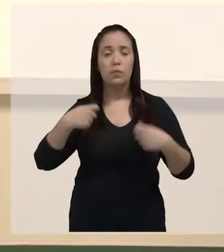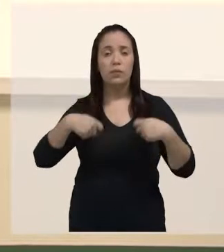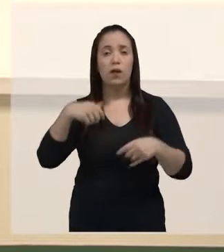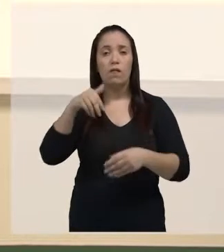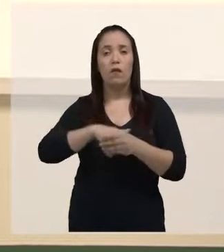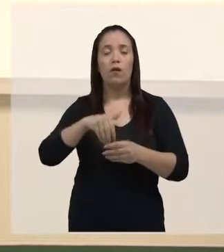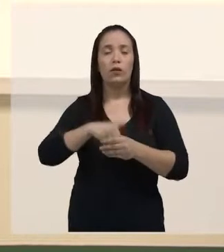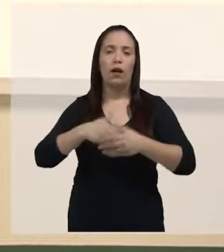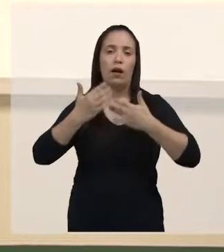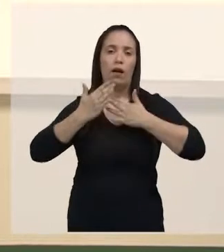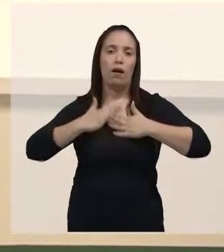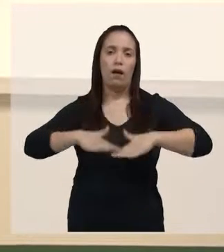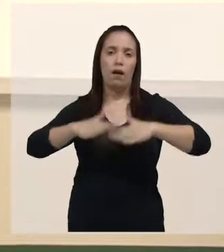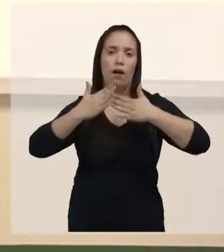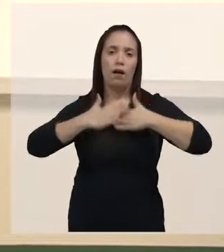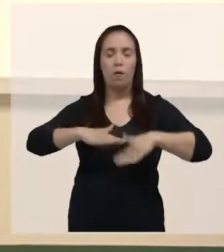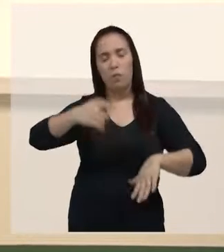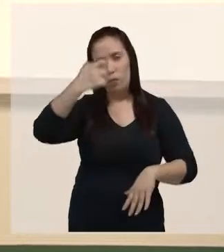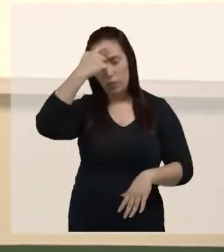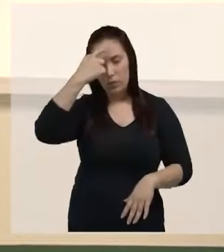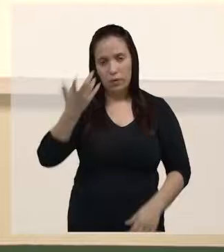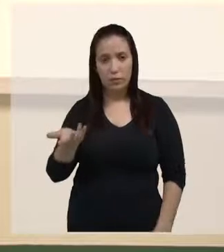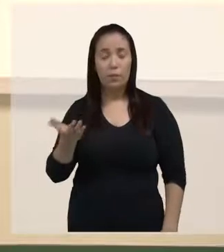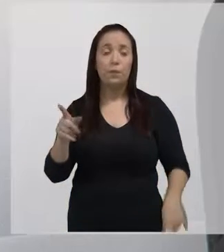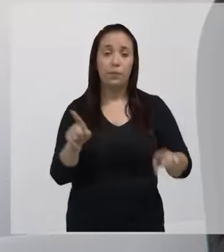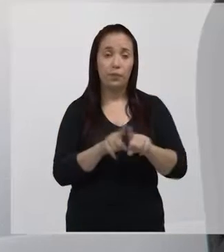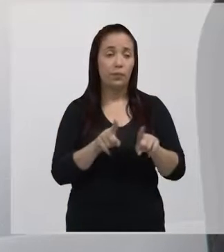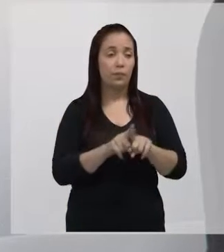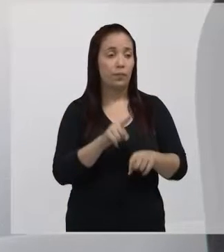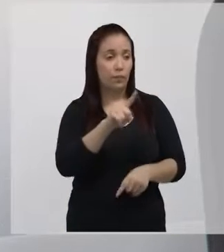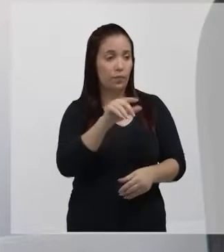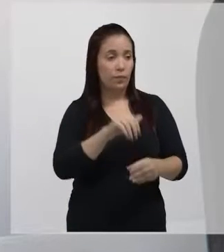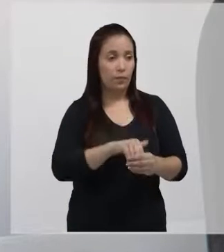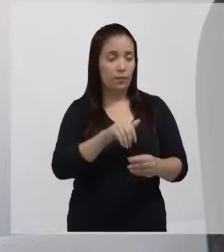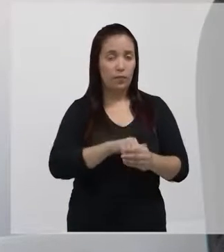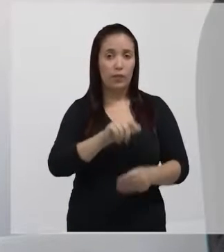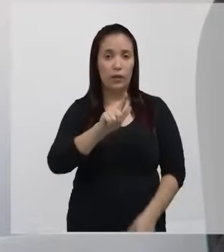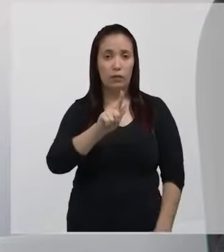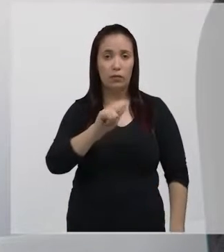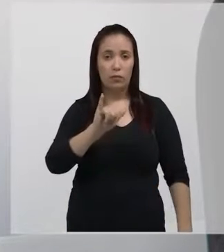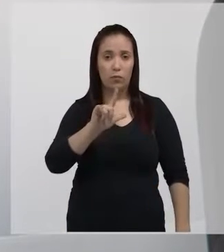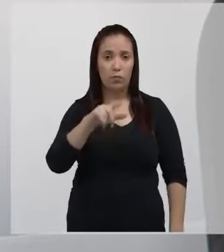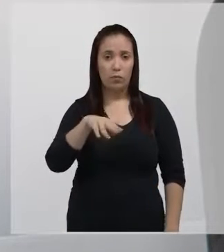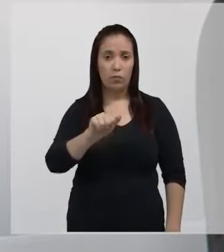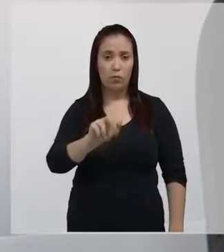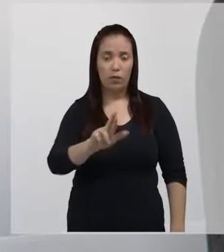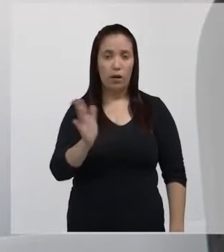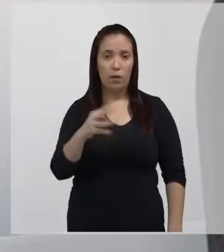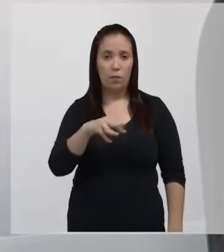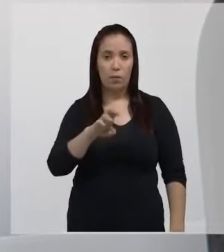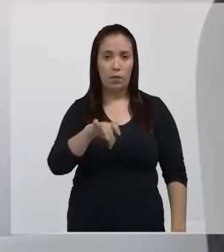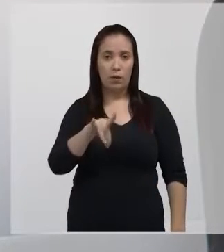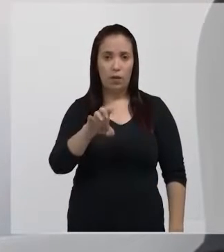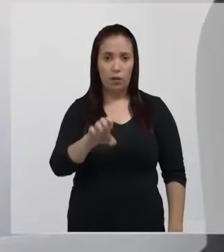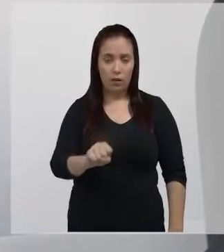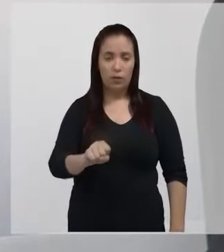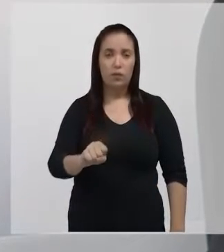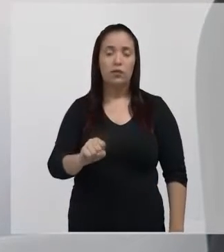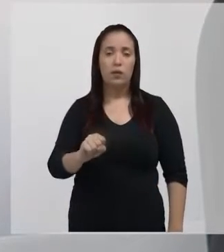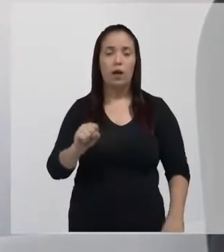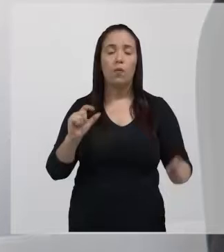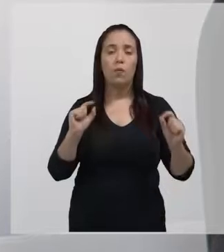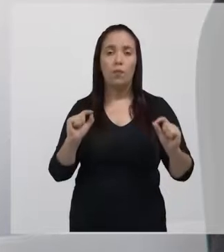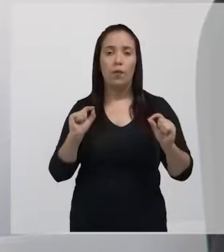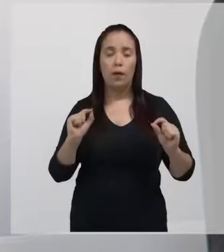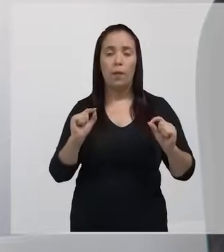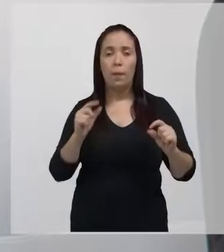serena. E o ponto central dessa votação, quando o Gilmar Mendes deu parecer, é que ficou